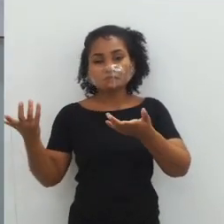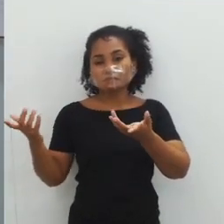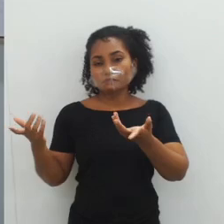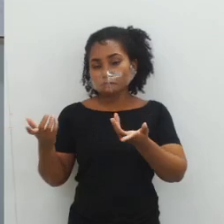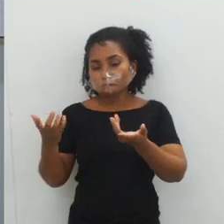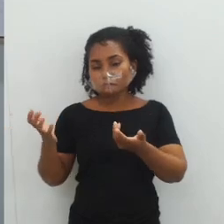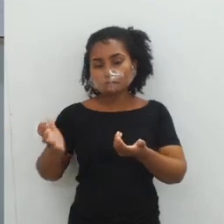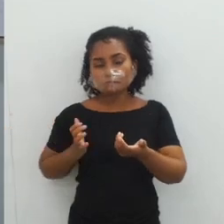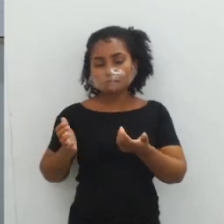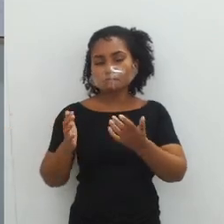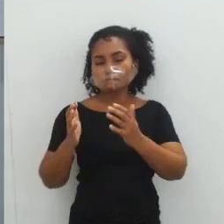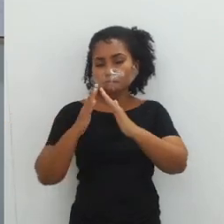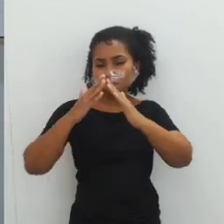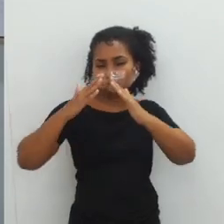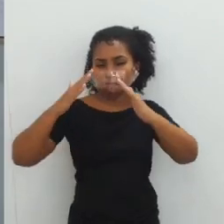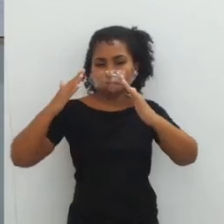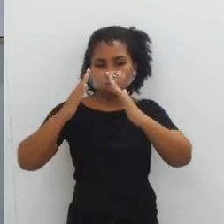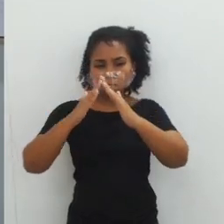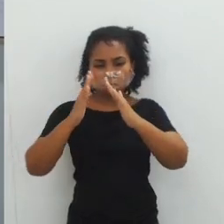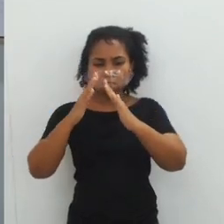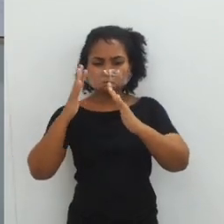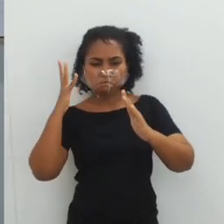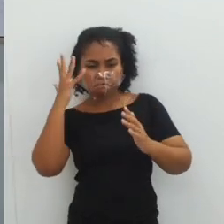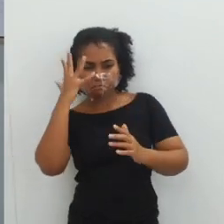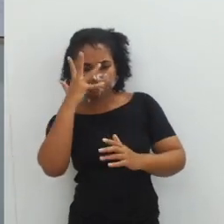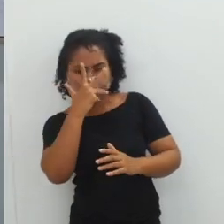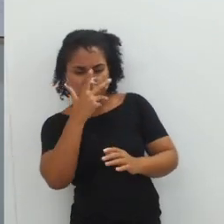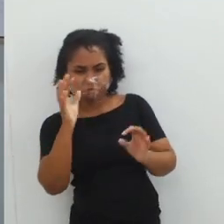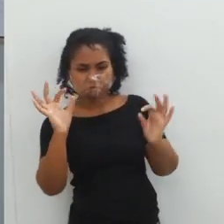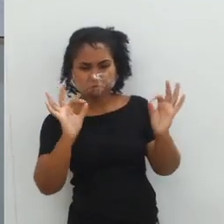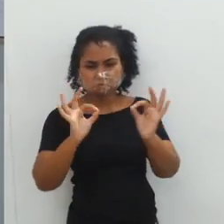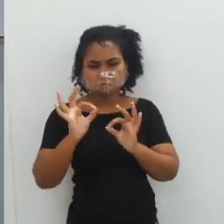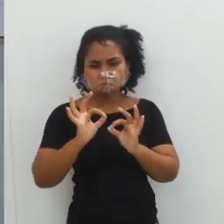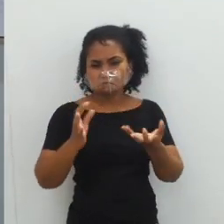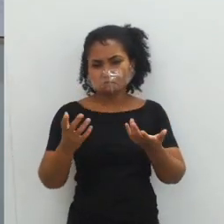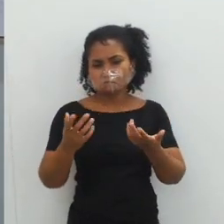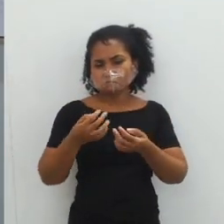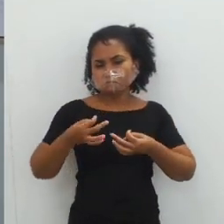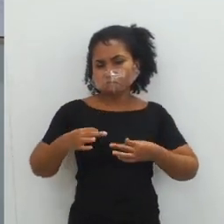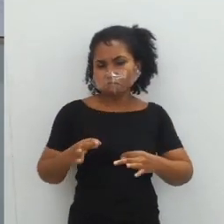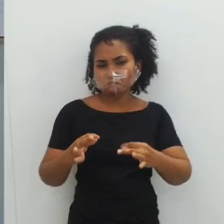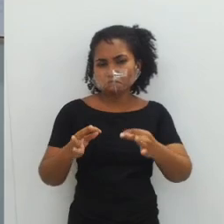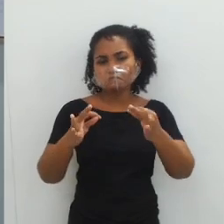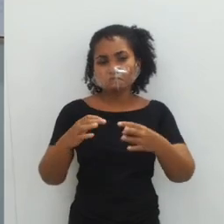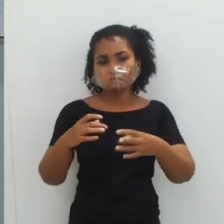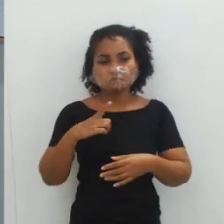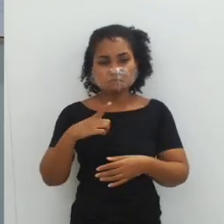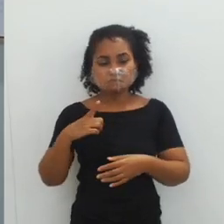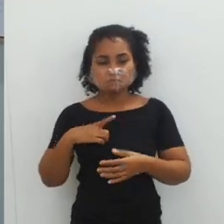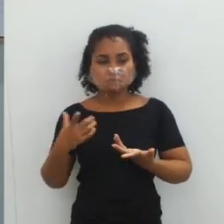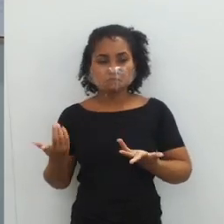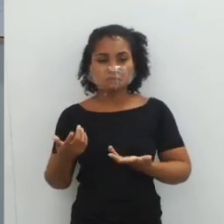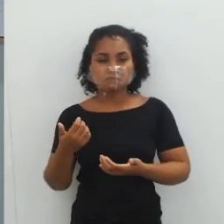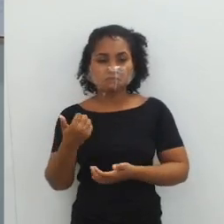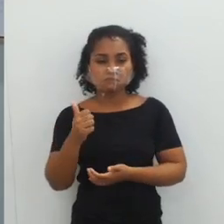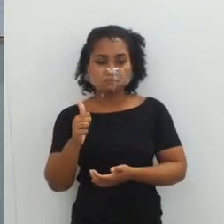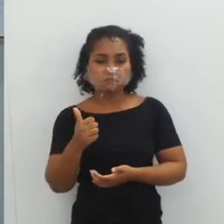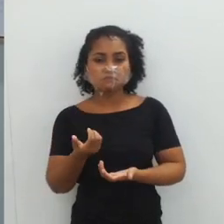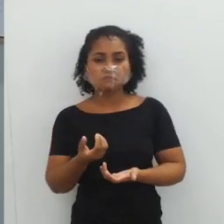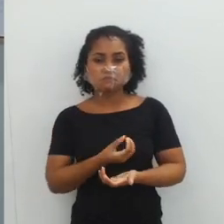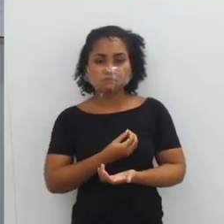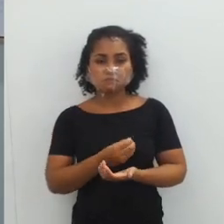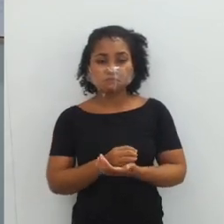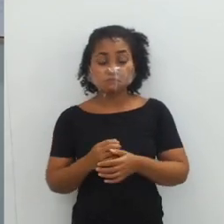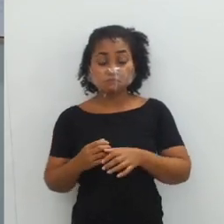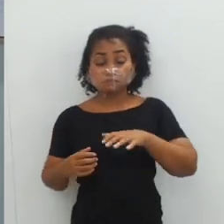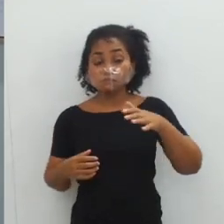rica aí com mansões, né? Que tem direito a essa tecnologia, a uma qualidade de vida, e